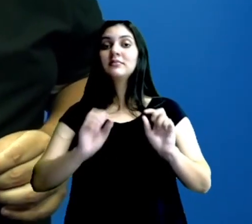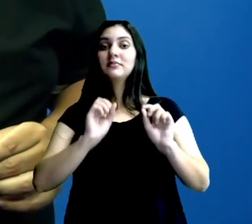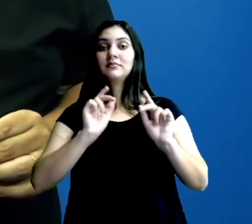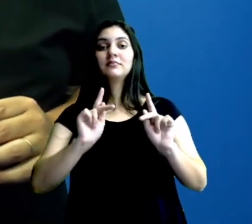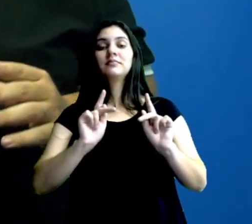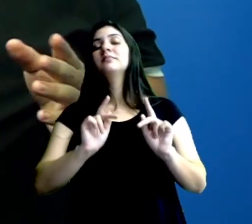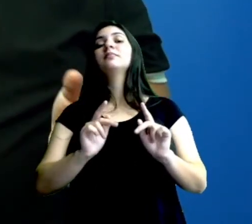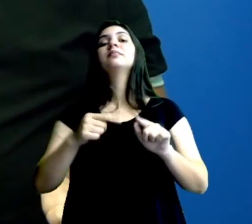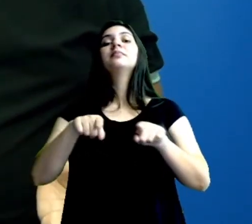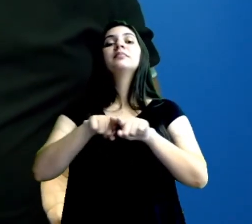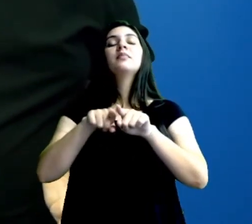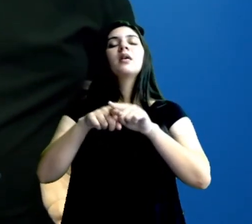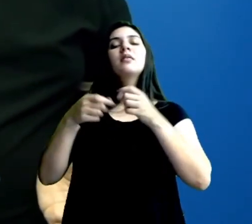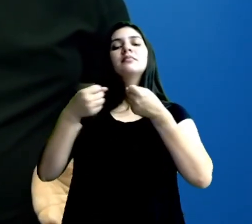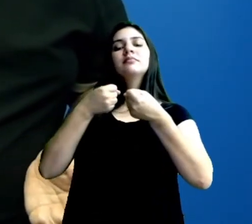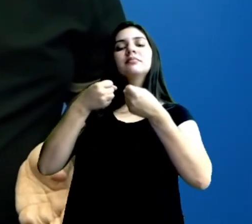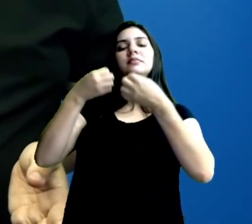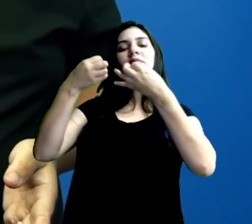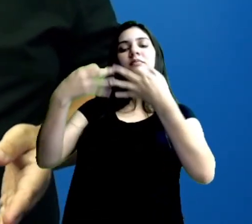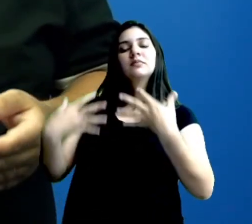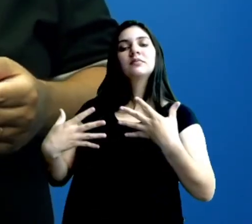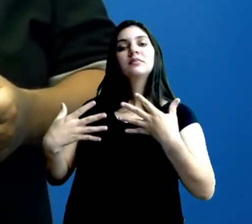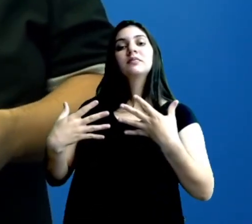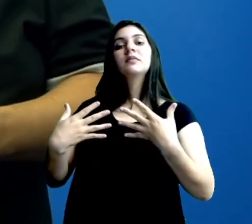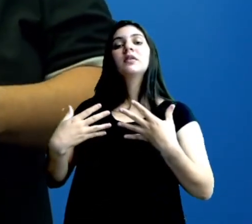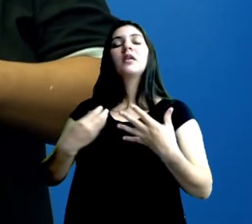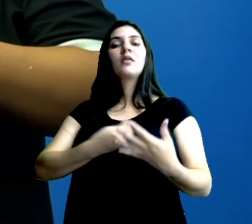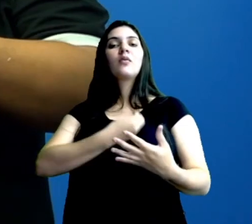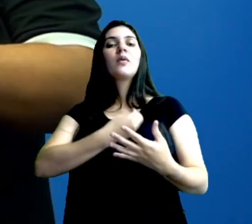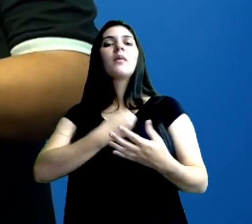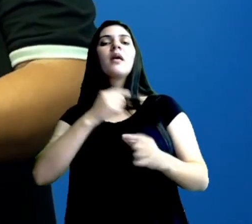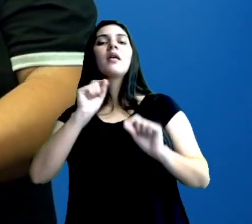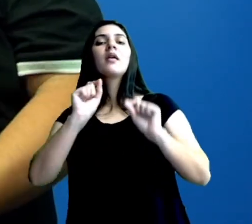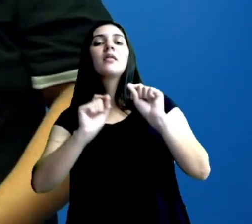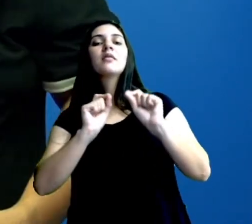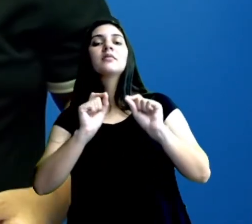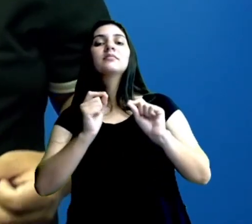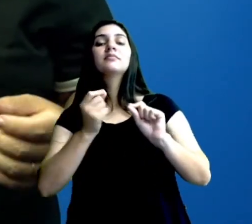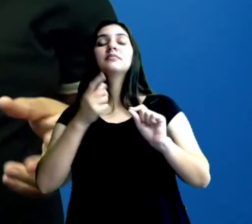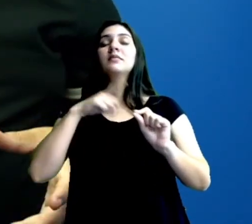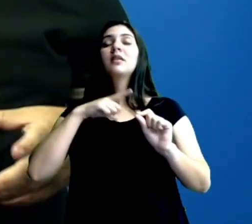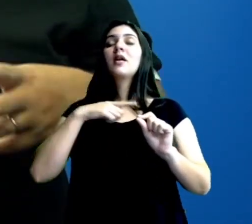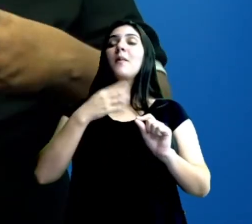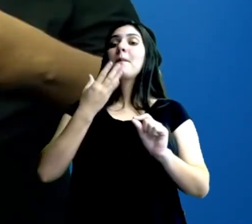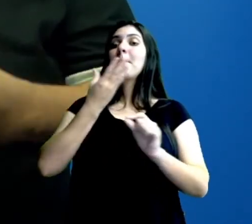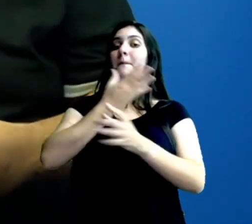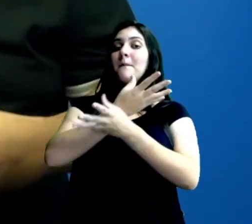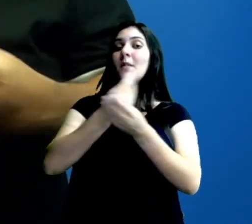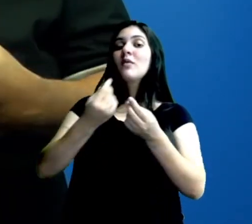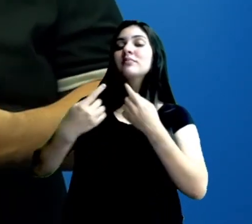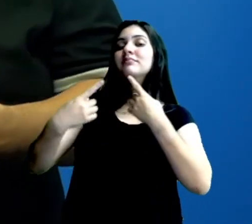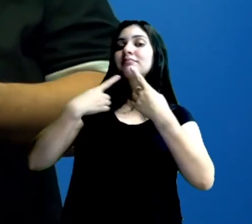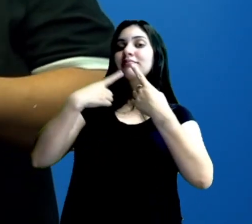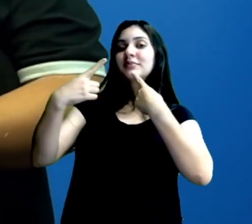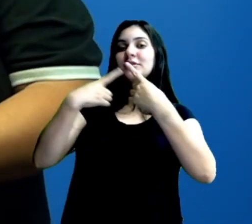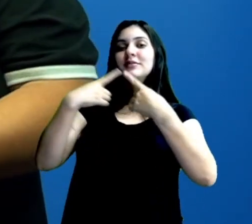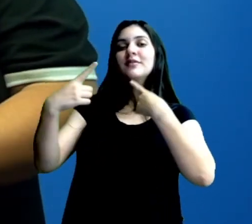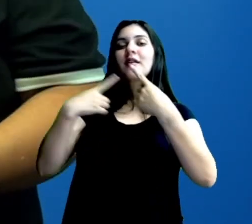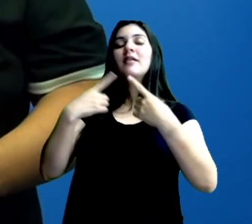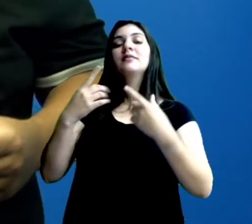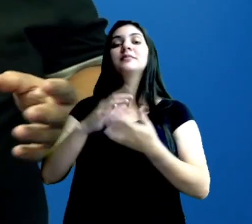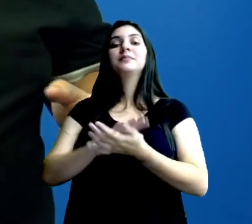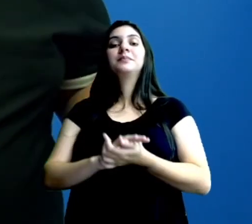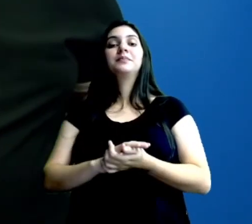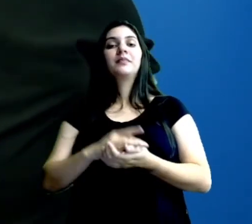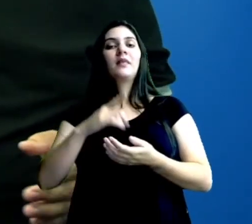bom? Narrativa complexa, com a presença de muitos diálogos. Às vezes, certas histórias têm muitos diálogos,